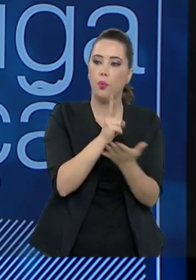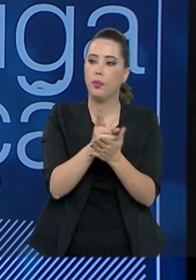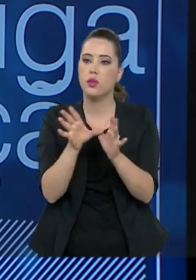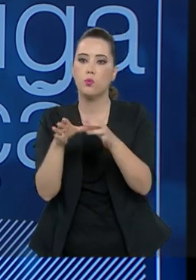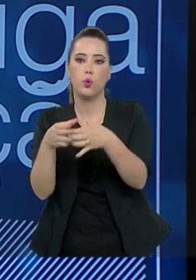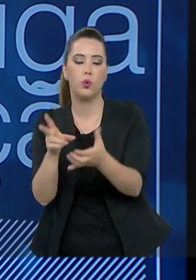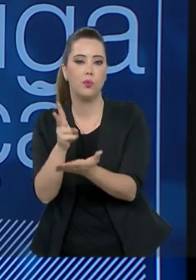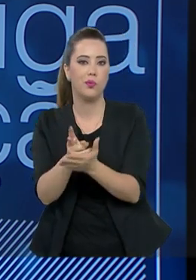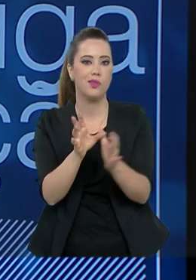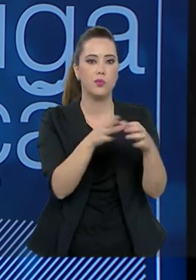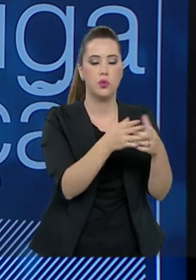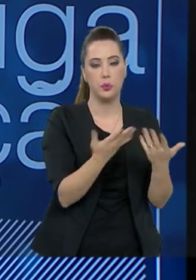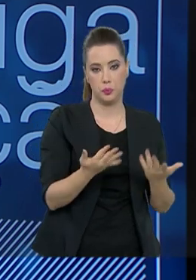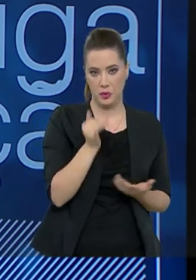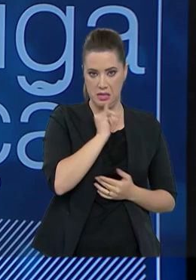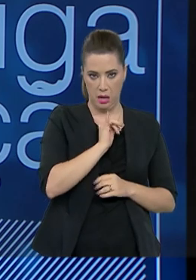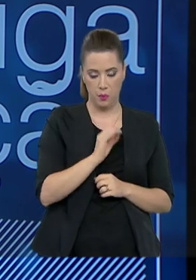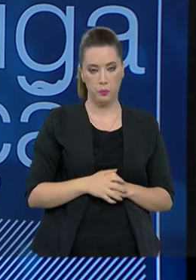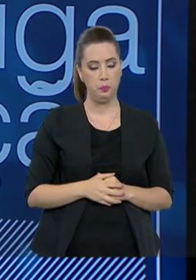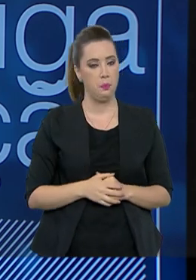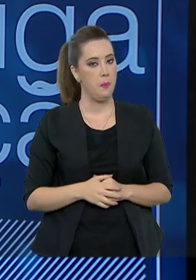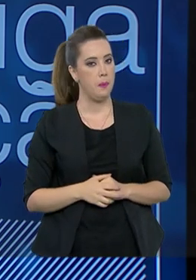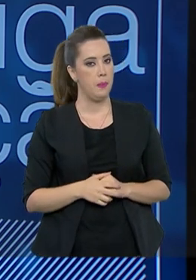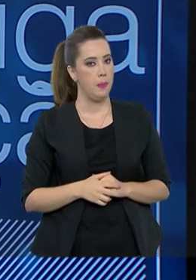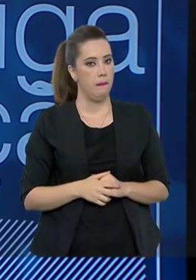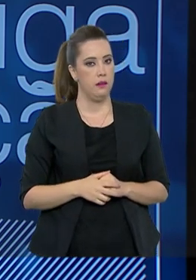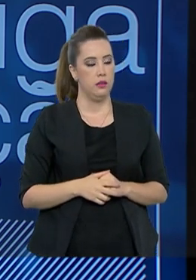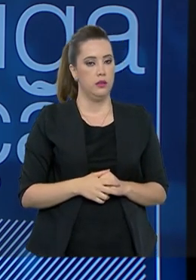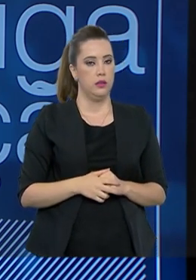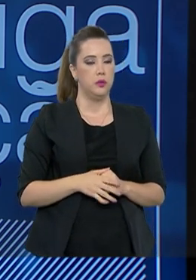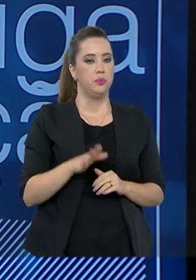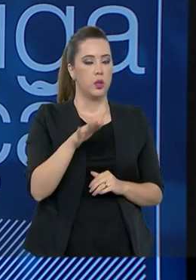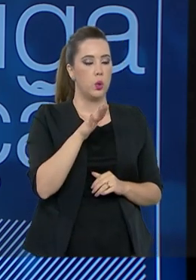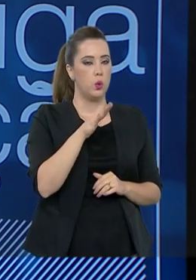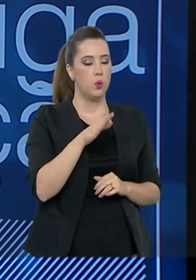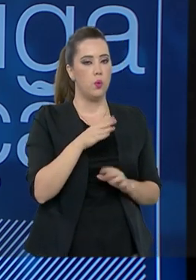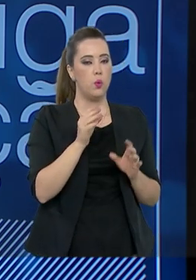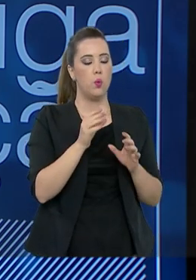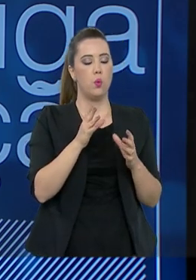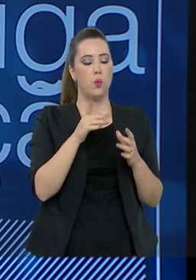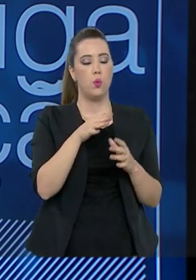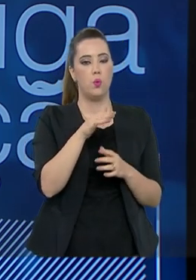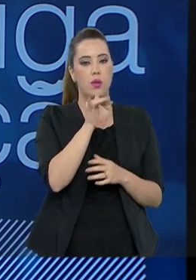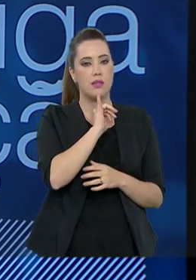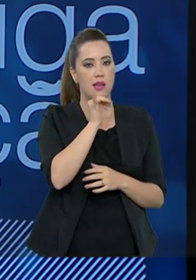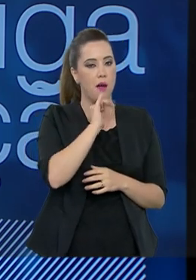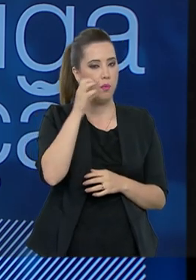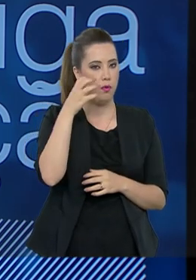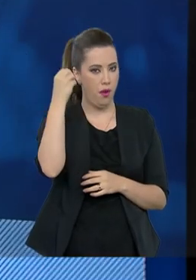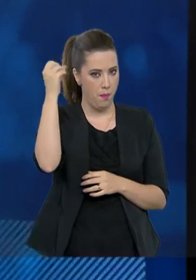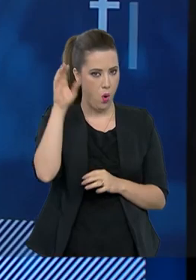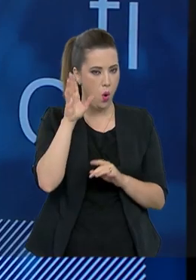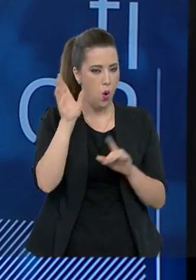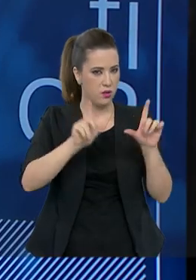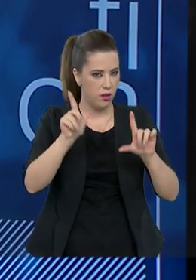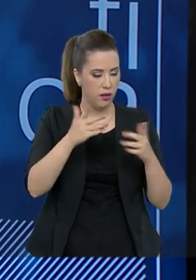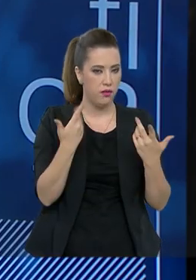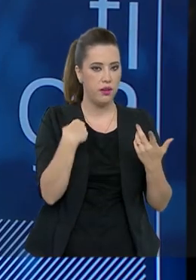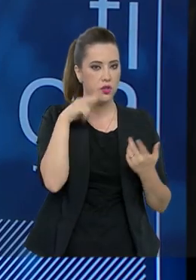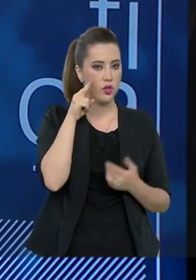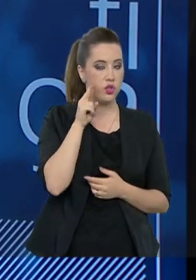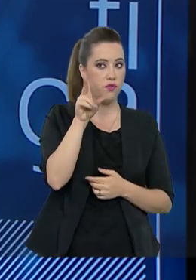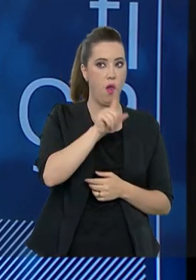desses crimes. Um exemplo seria, por exemplo, que ficou famoso, né, na imprensa, aquele mega assalto uma seguradora